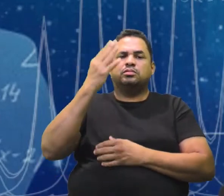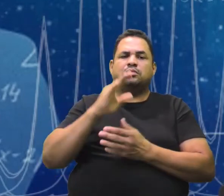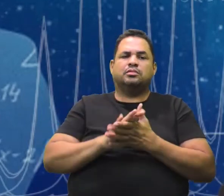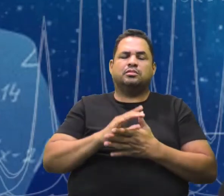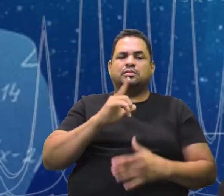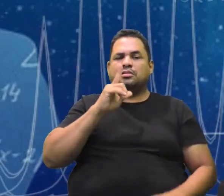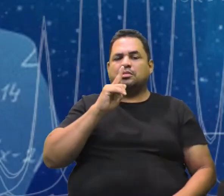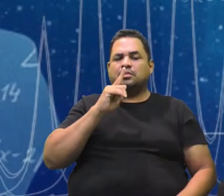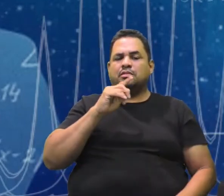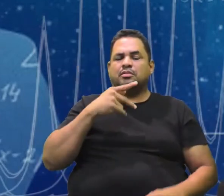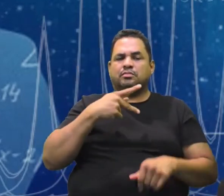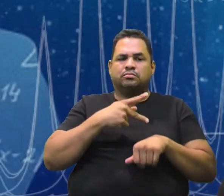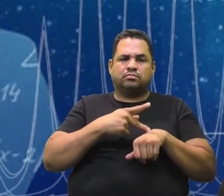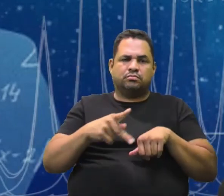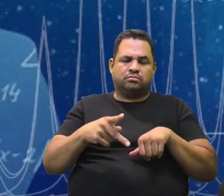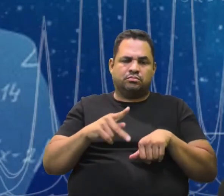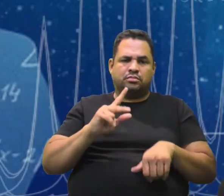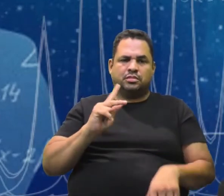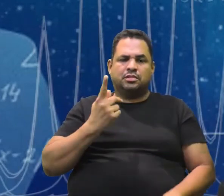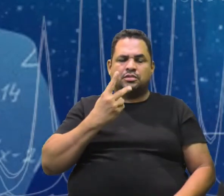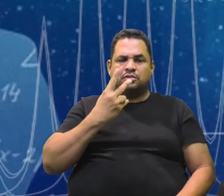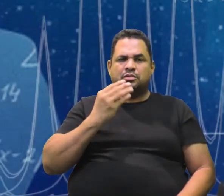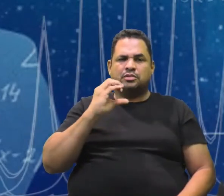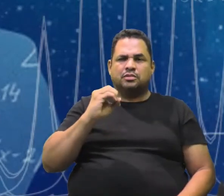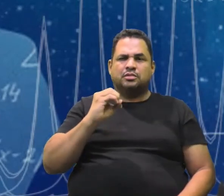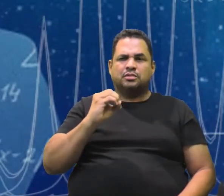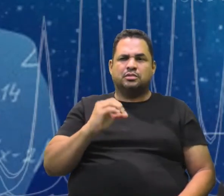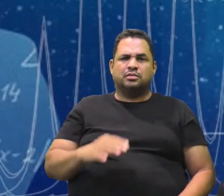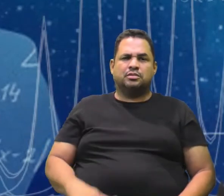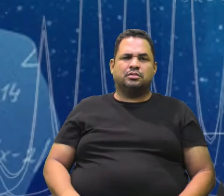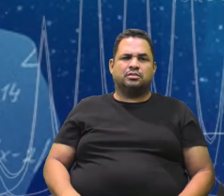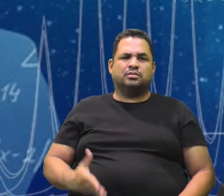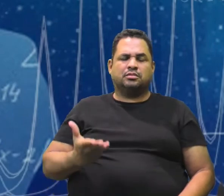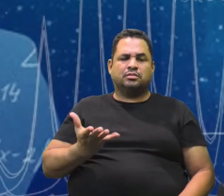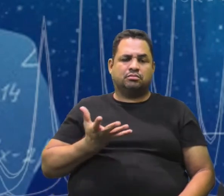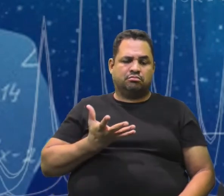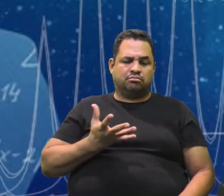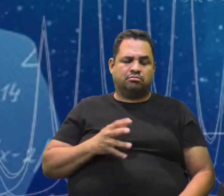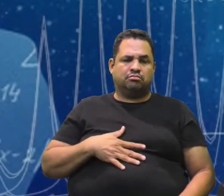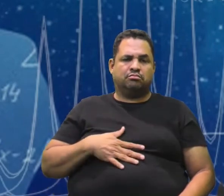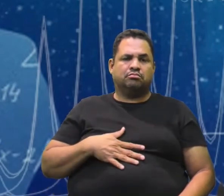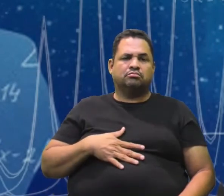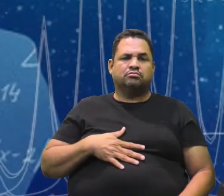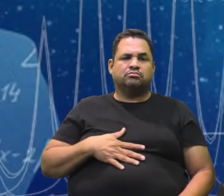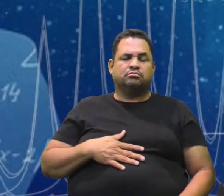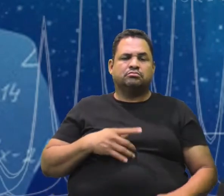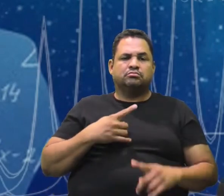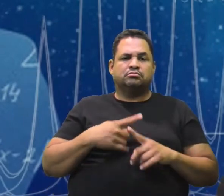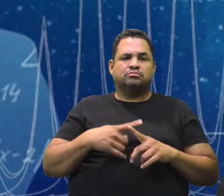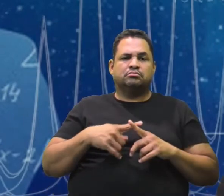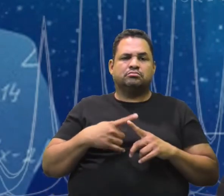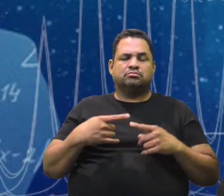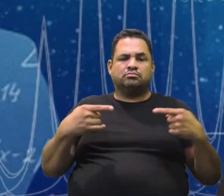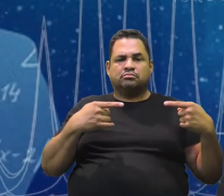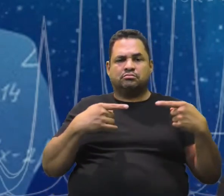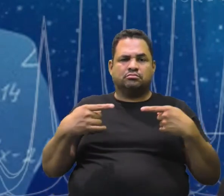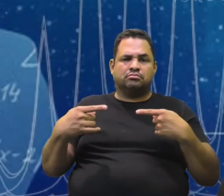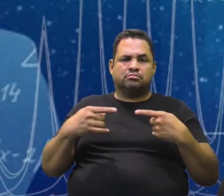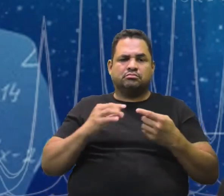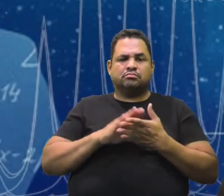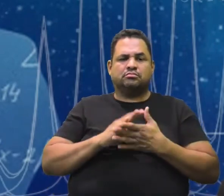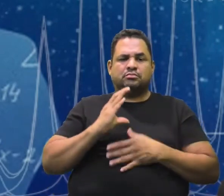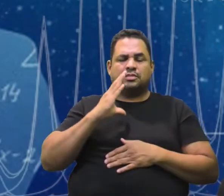a água pura, H2O. Tá bom? Então eu queria fazer esse comentário, porque com relação à ação